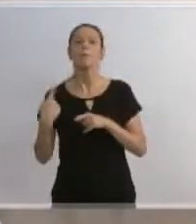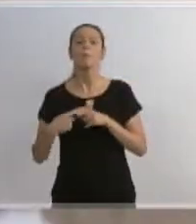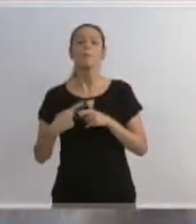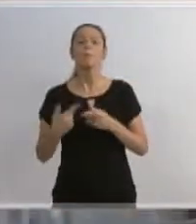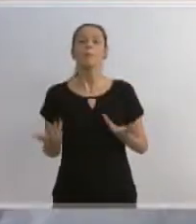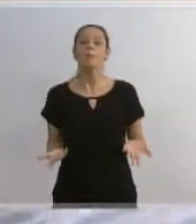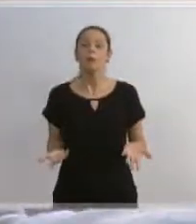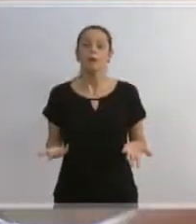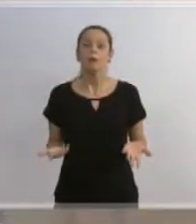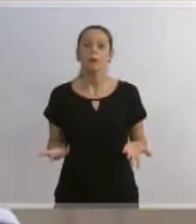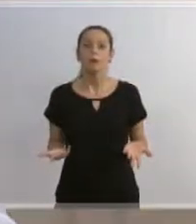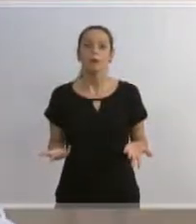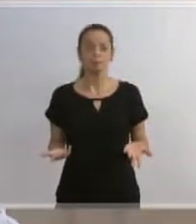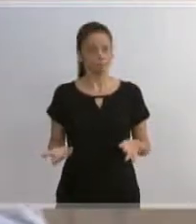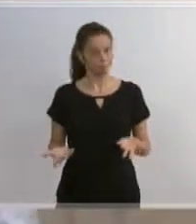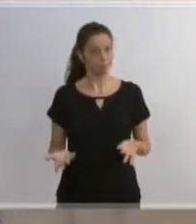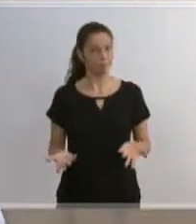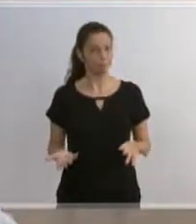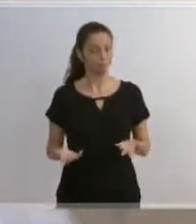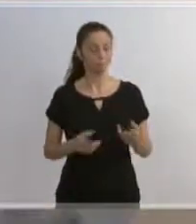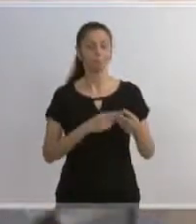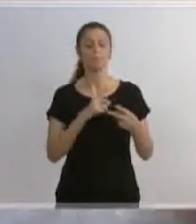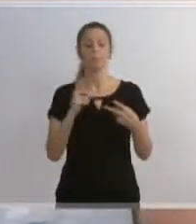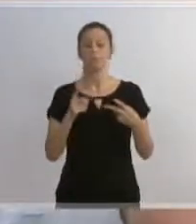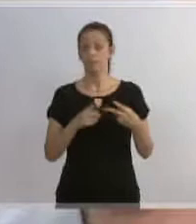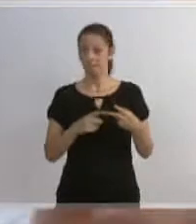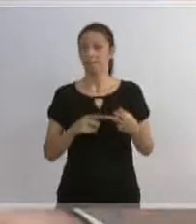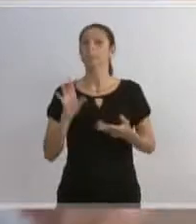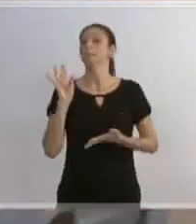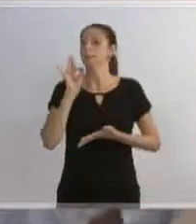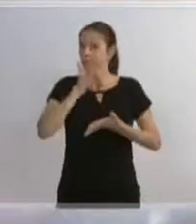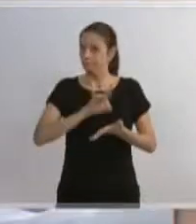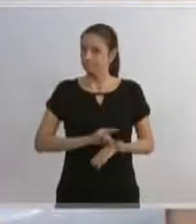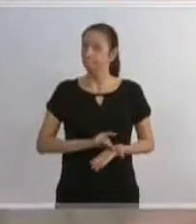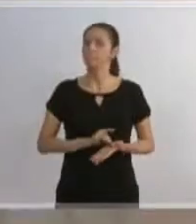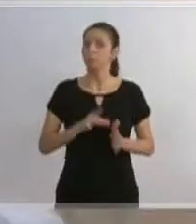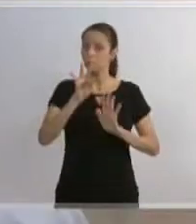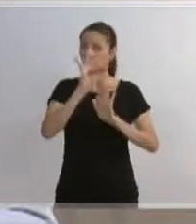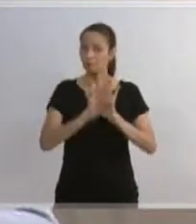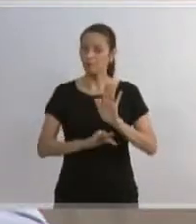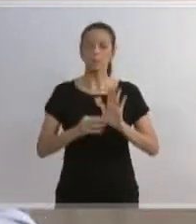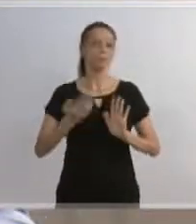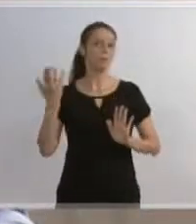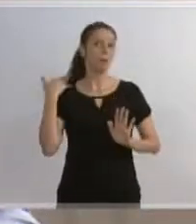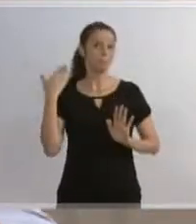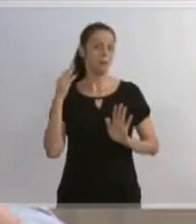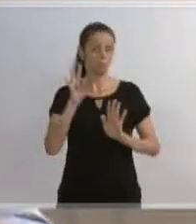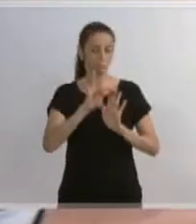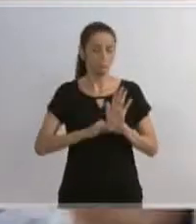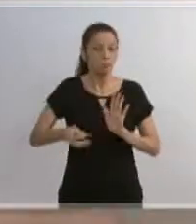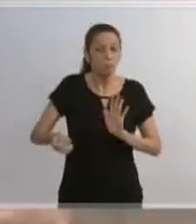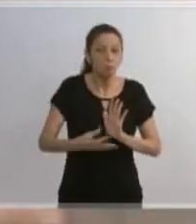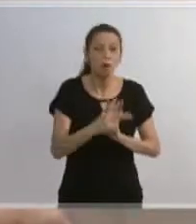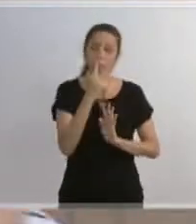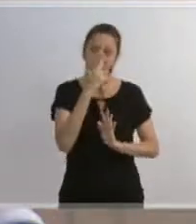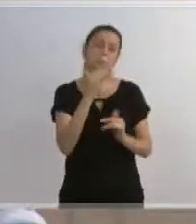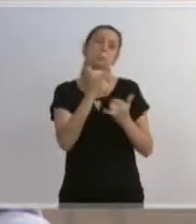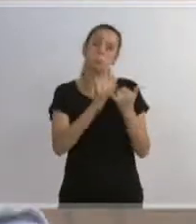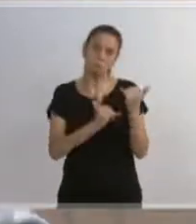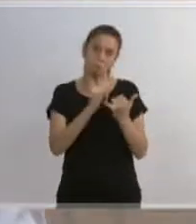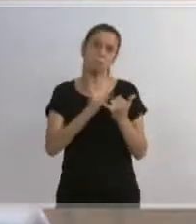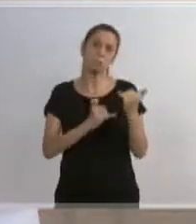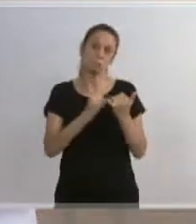da categoria junto àquele projeto. Segundo, que é bem verdade que o texto anterior e o atual são semelhantes, porém agora,